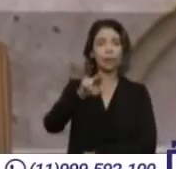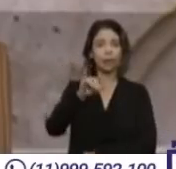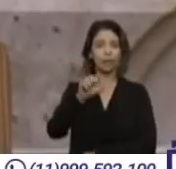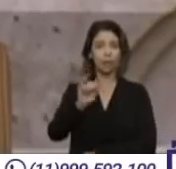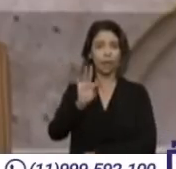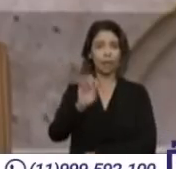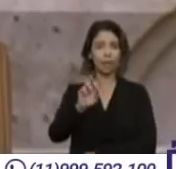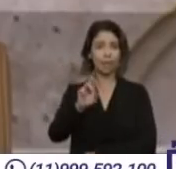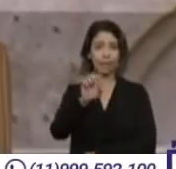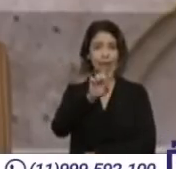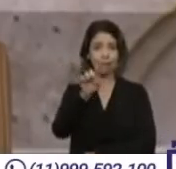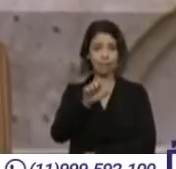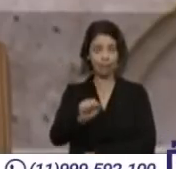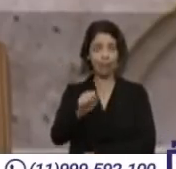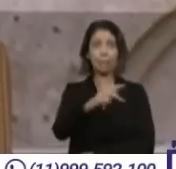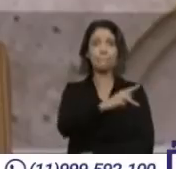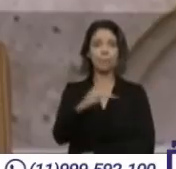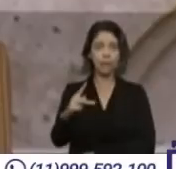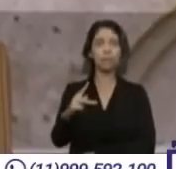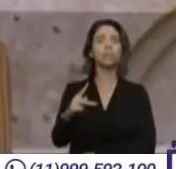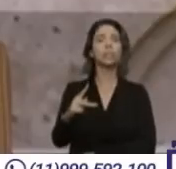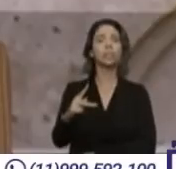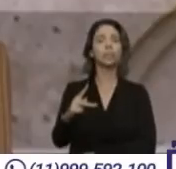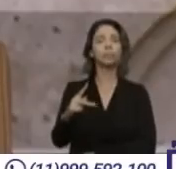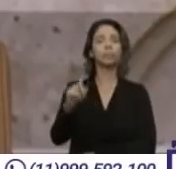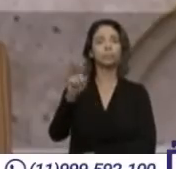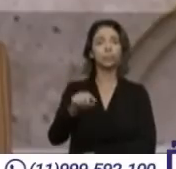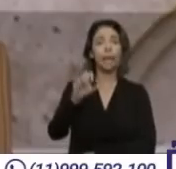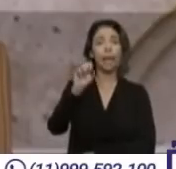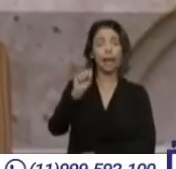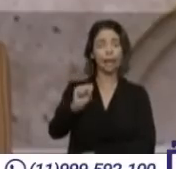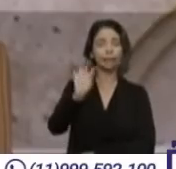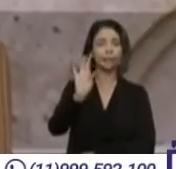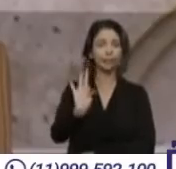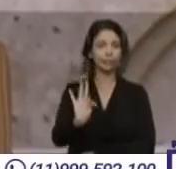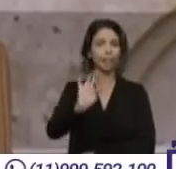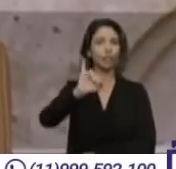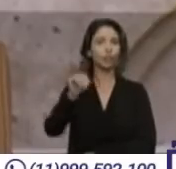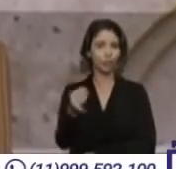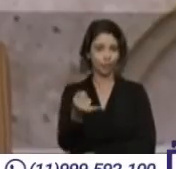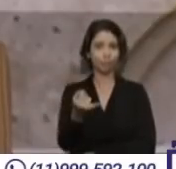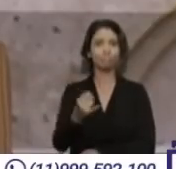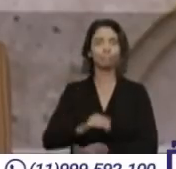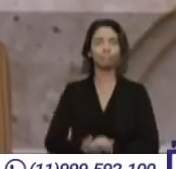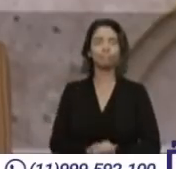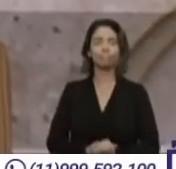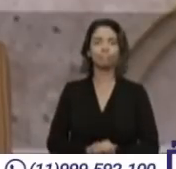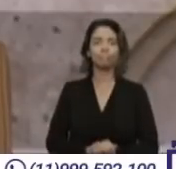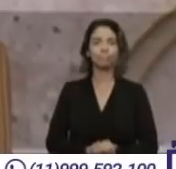Moura, presidente do Tribunal do Superior Tribunal de Justiça.